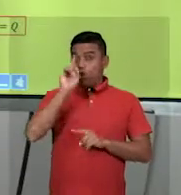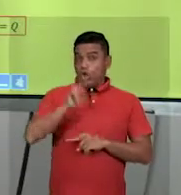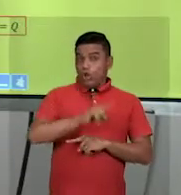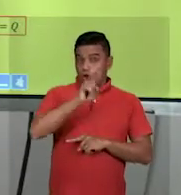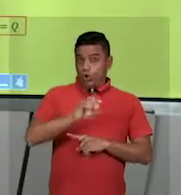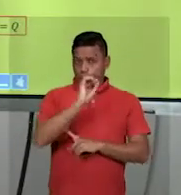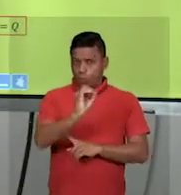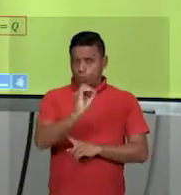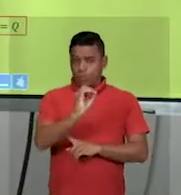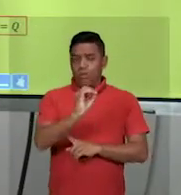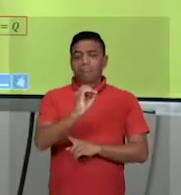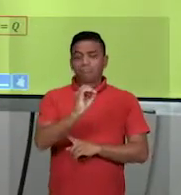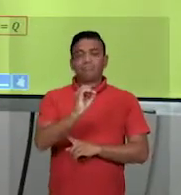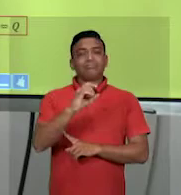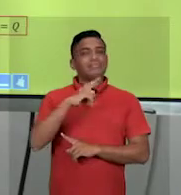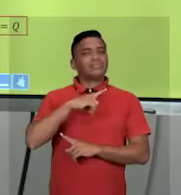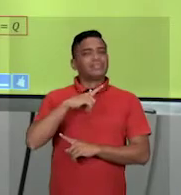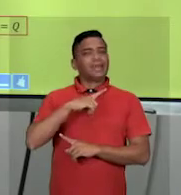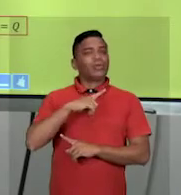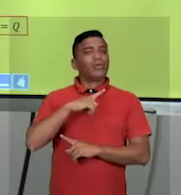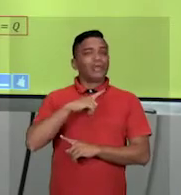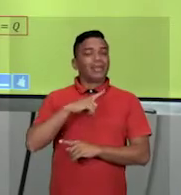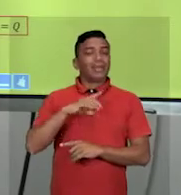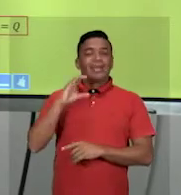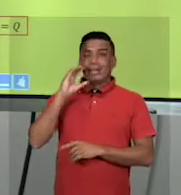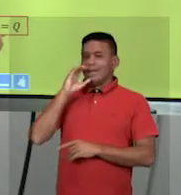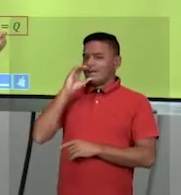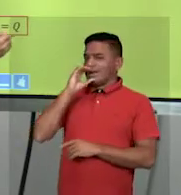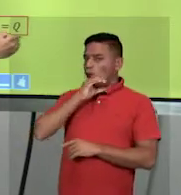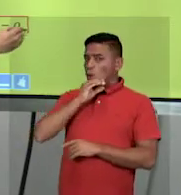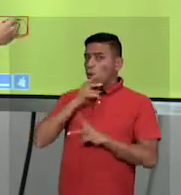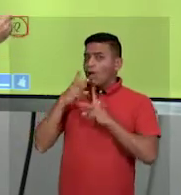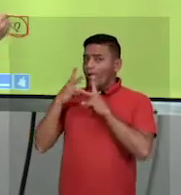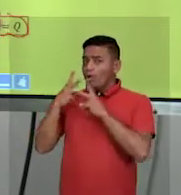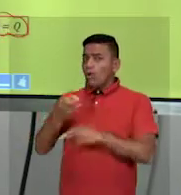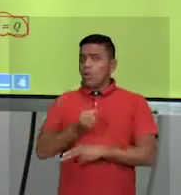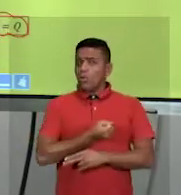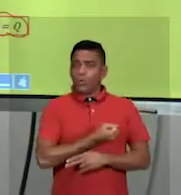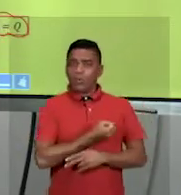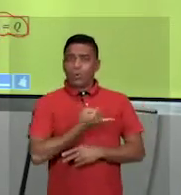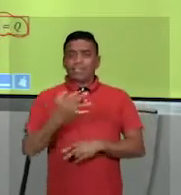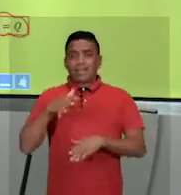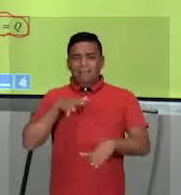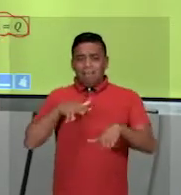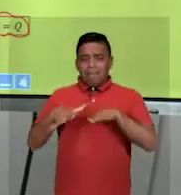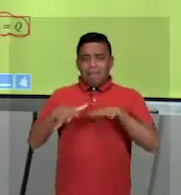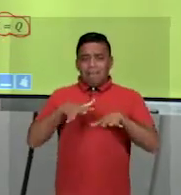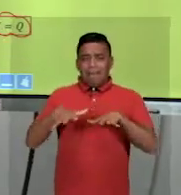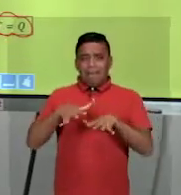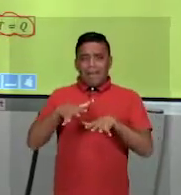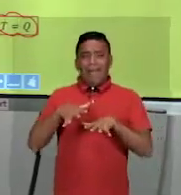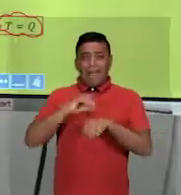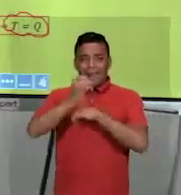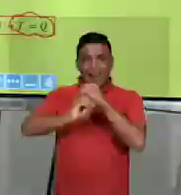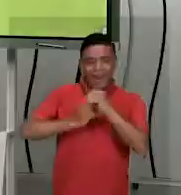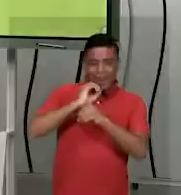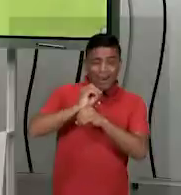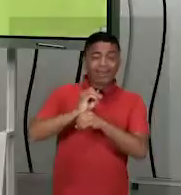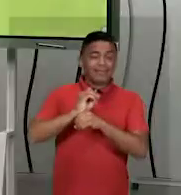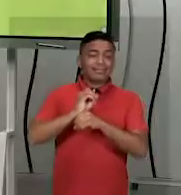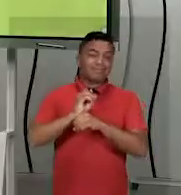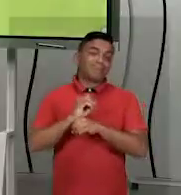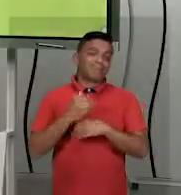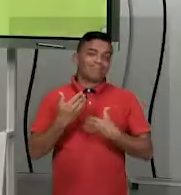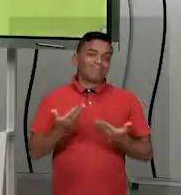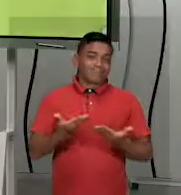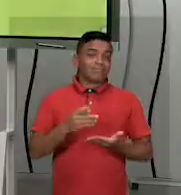local, nós teremos que o calor é igual à quantidade de trabalho. E a partir daqui, nós